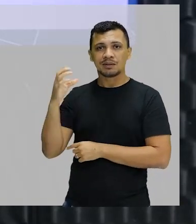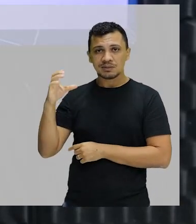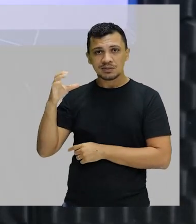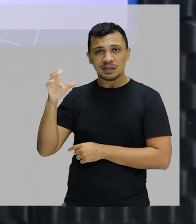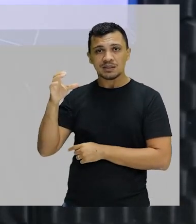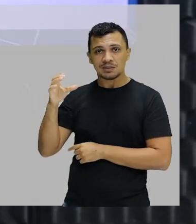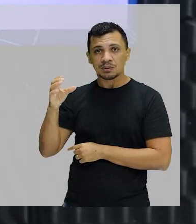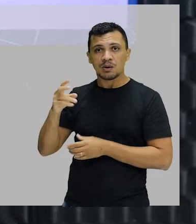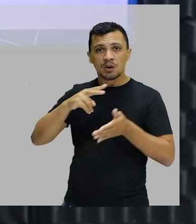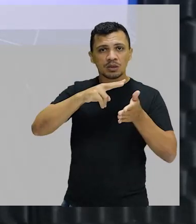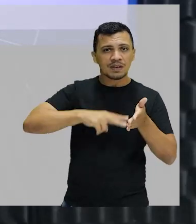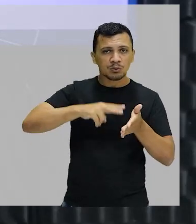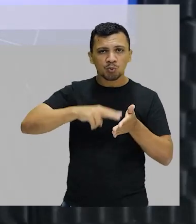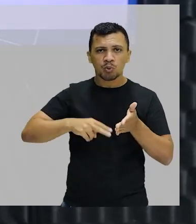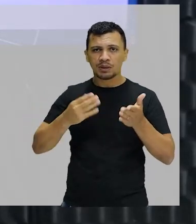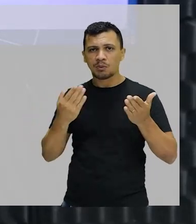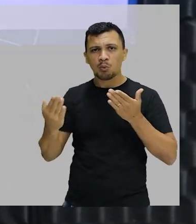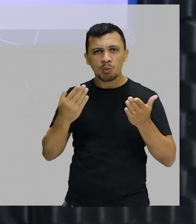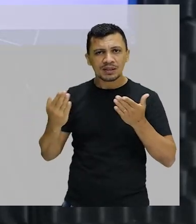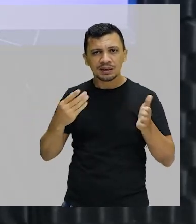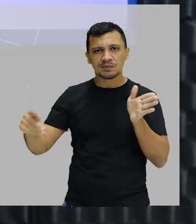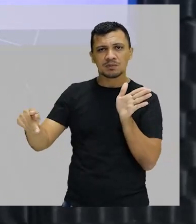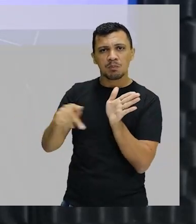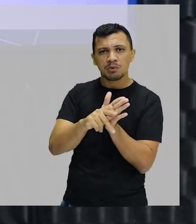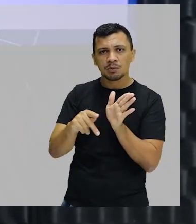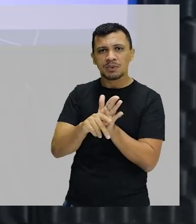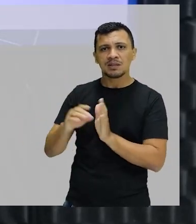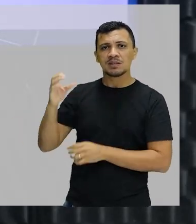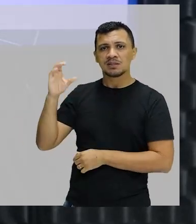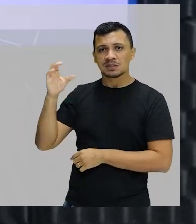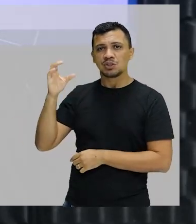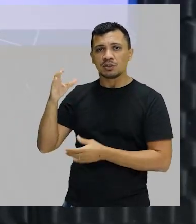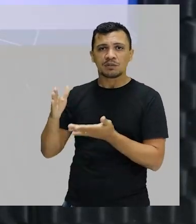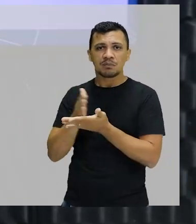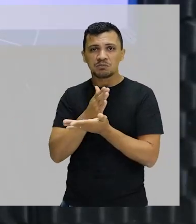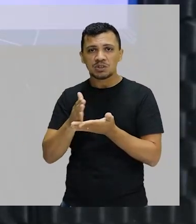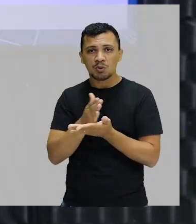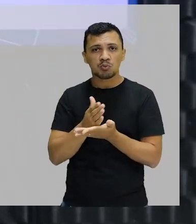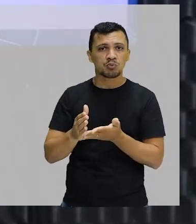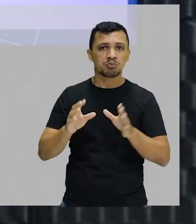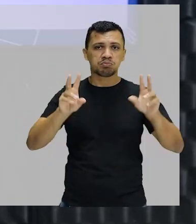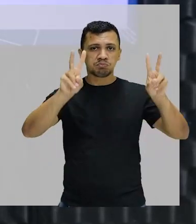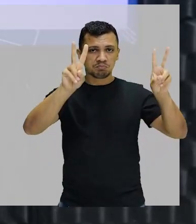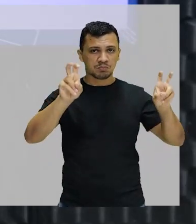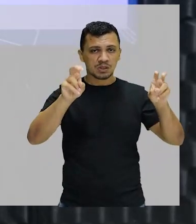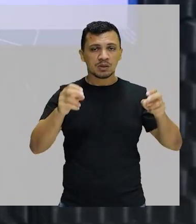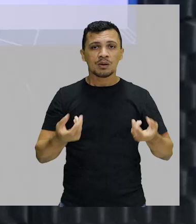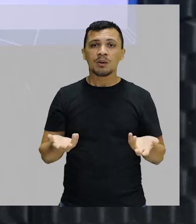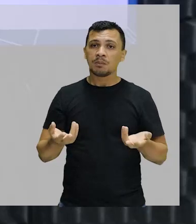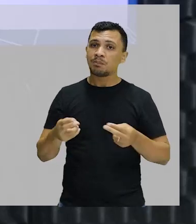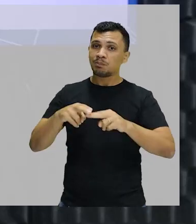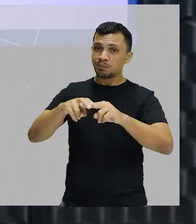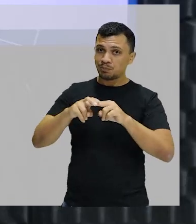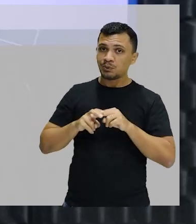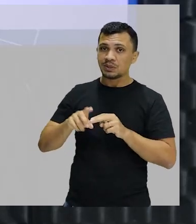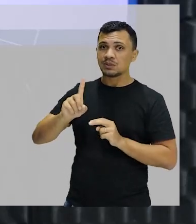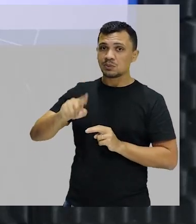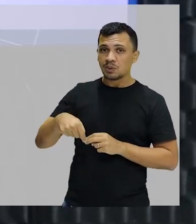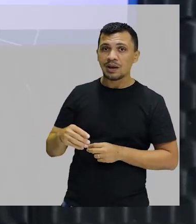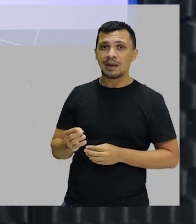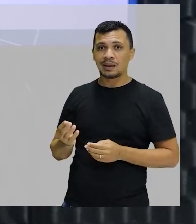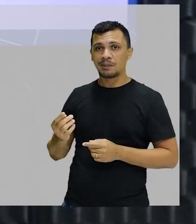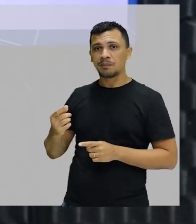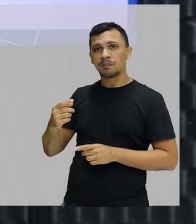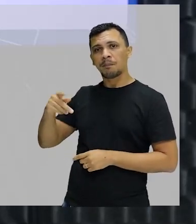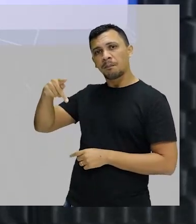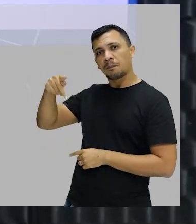leitura científica, uma análise mais científica sobre determinado assunto. Por isso que a escola aqui é chamada escola positiva, pois existe ali